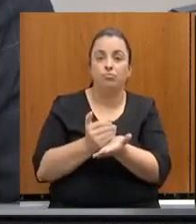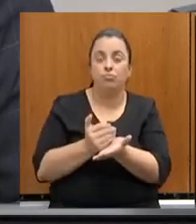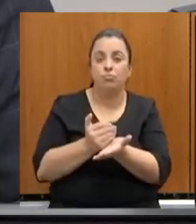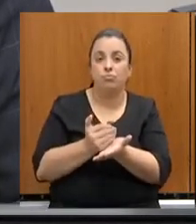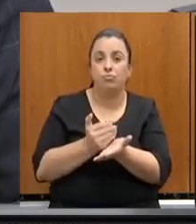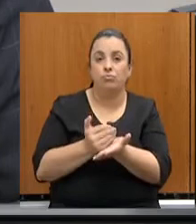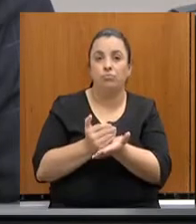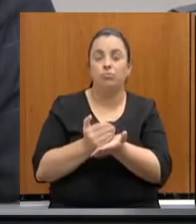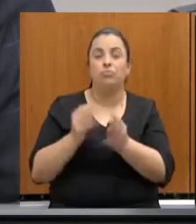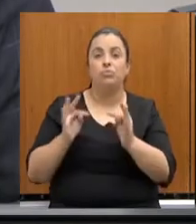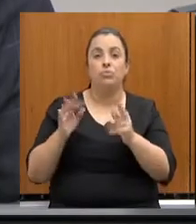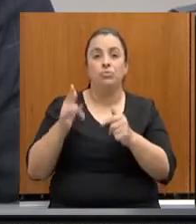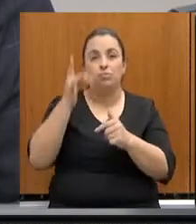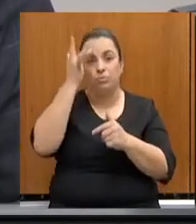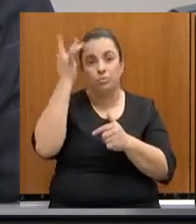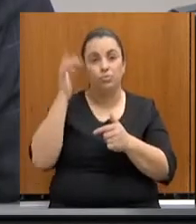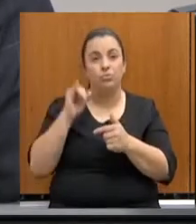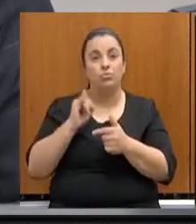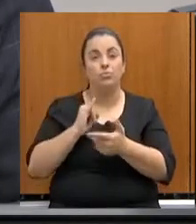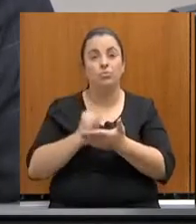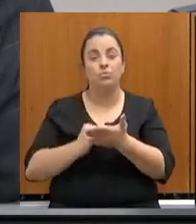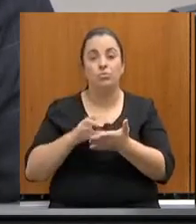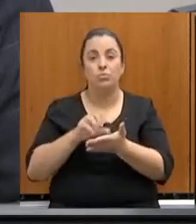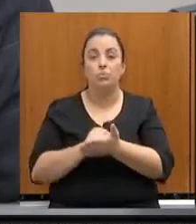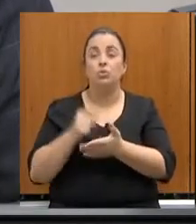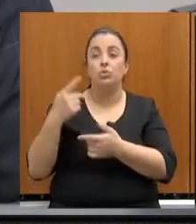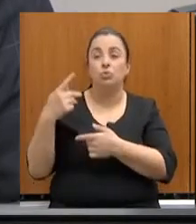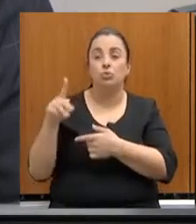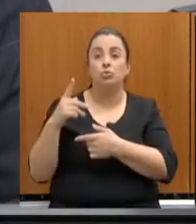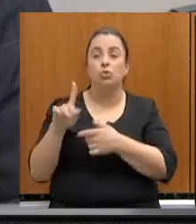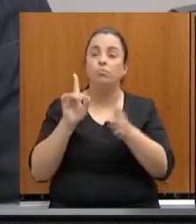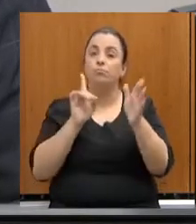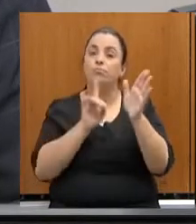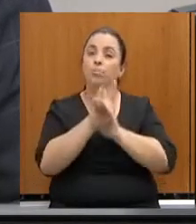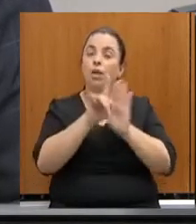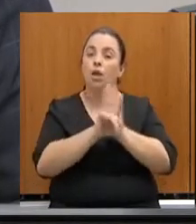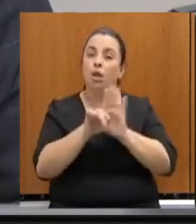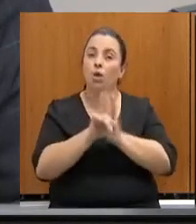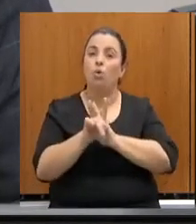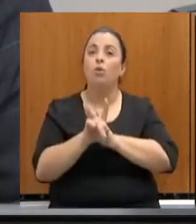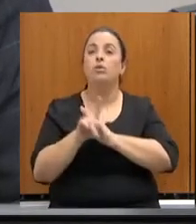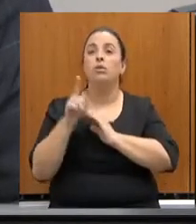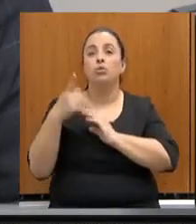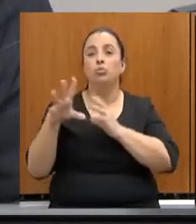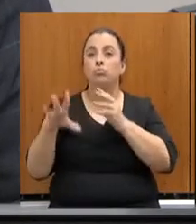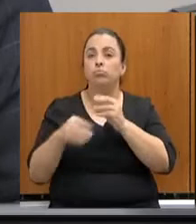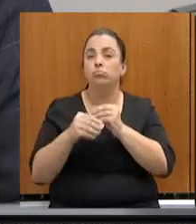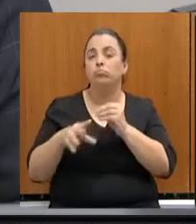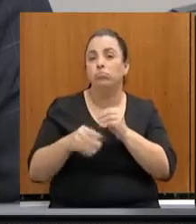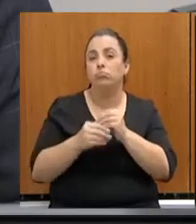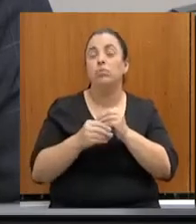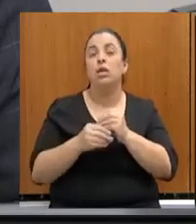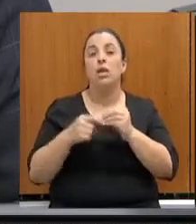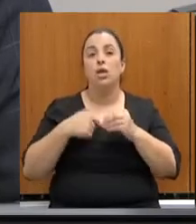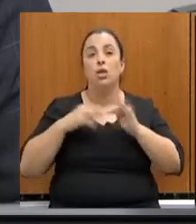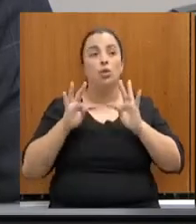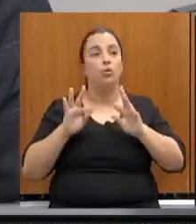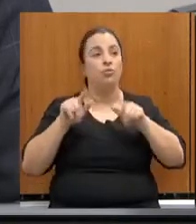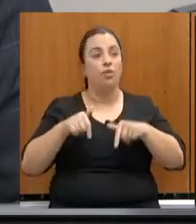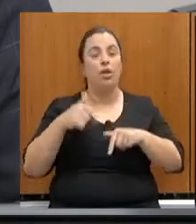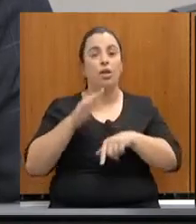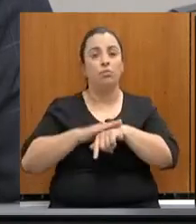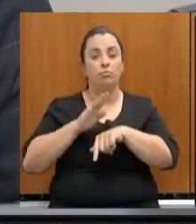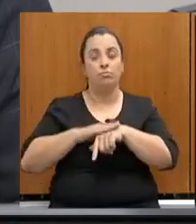quem se inscreveu para suas indagações e suas contribuições e ao final eu farei as minhas contribuições